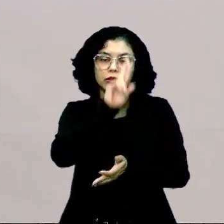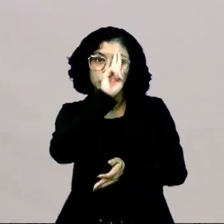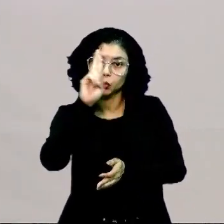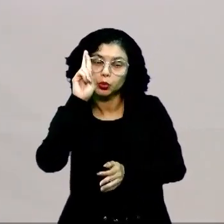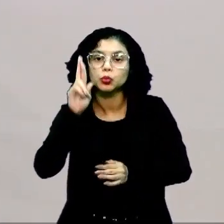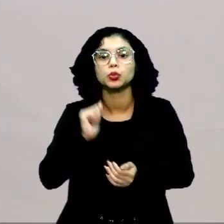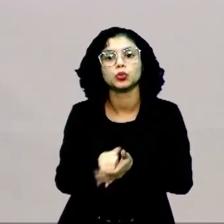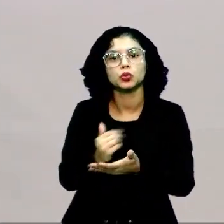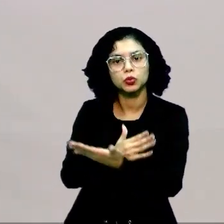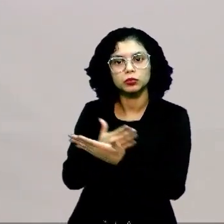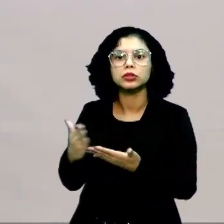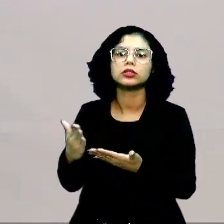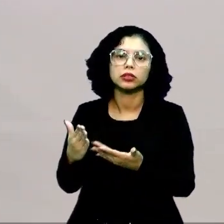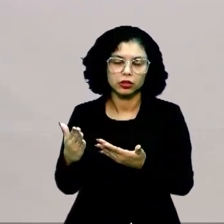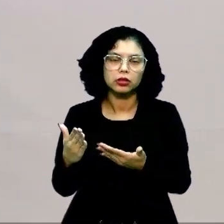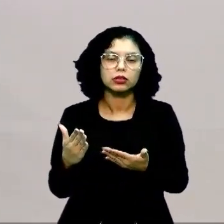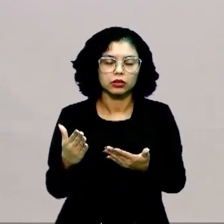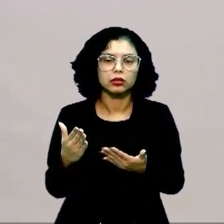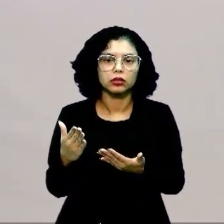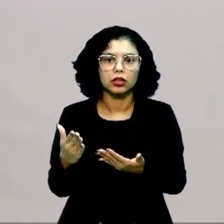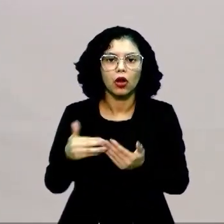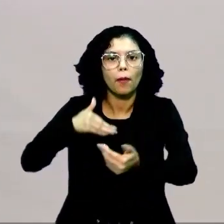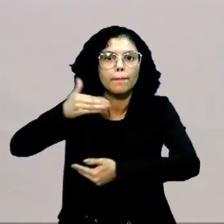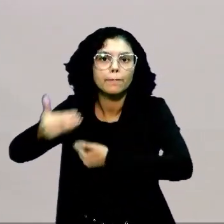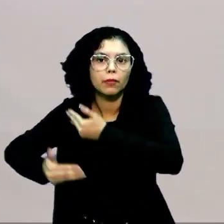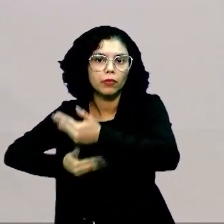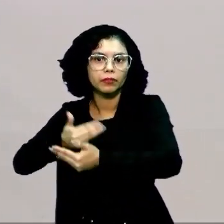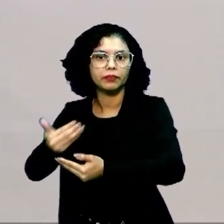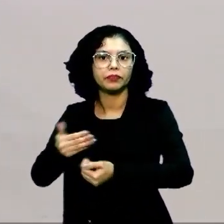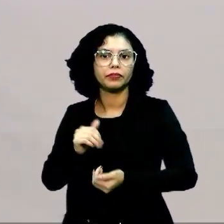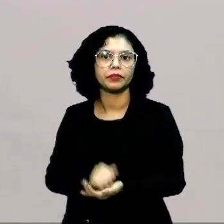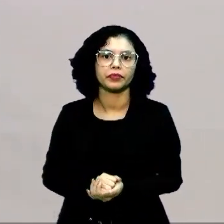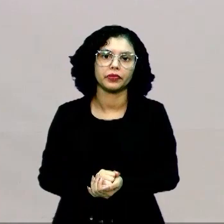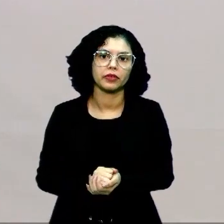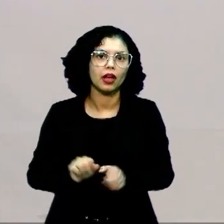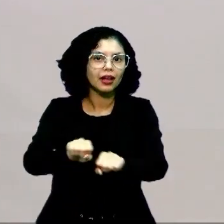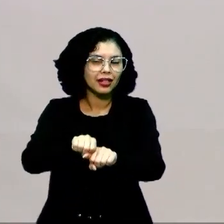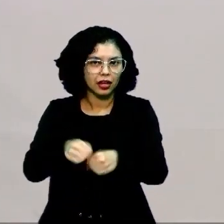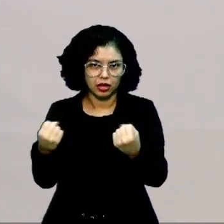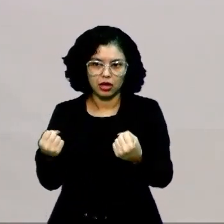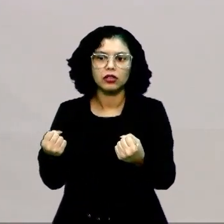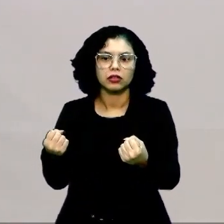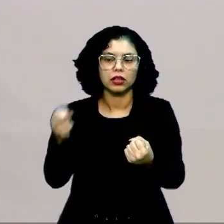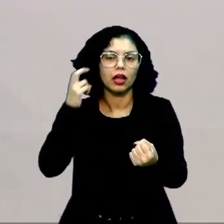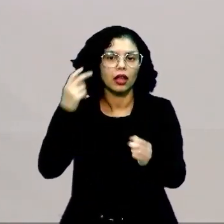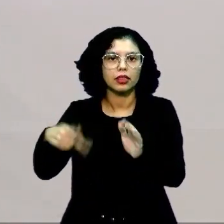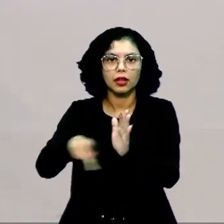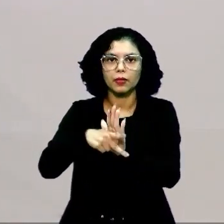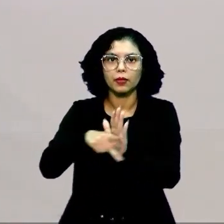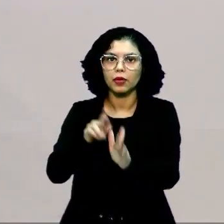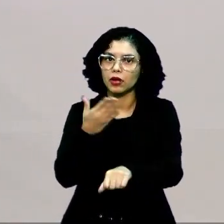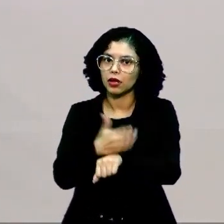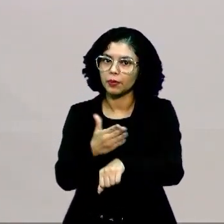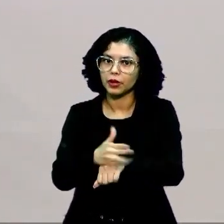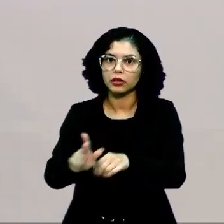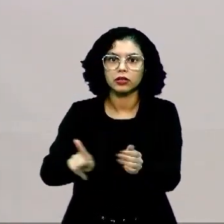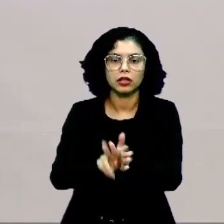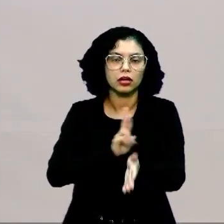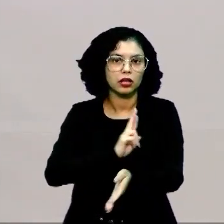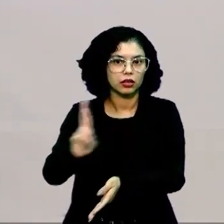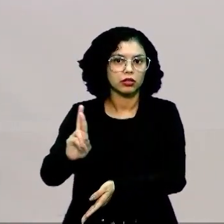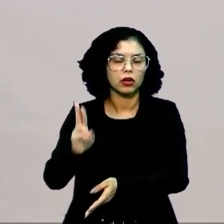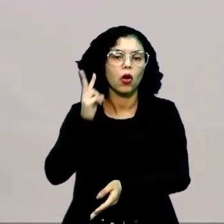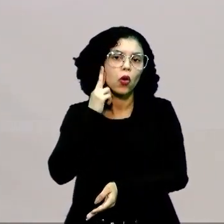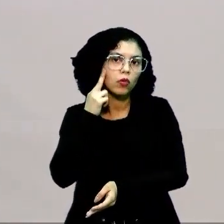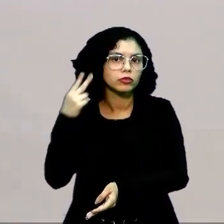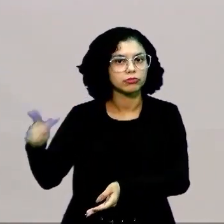historicamente iniciaram, digamos assim, um processo de desconstrução da prática religiosa que era